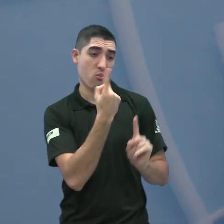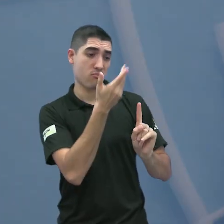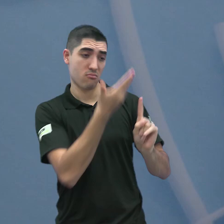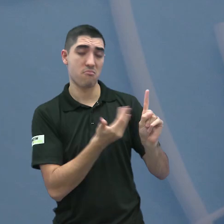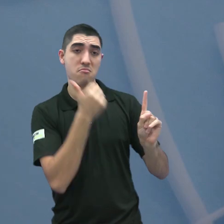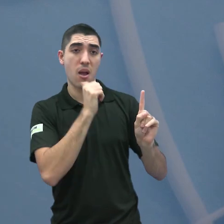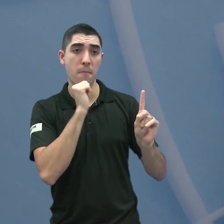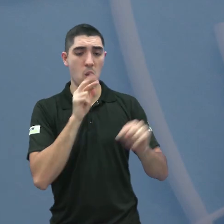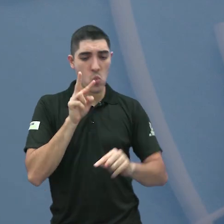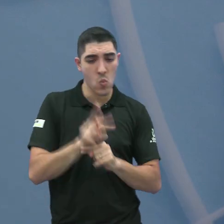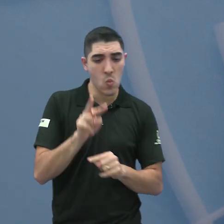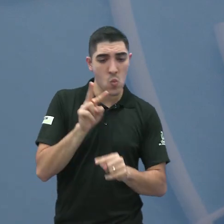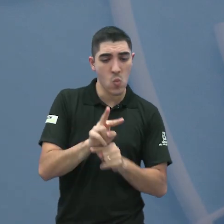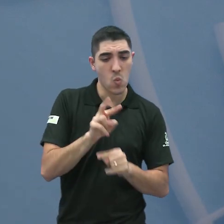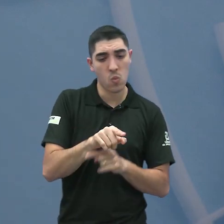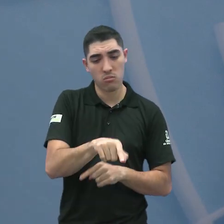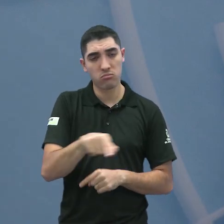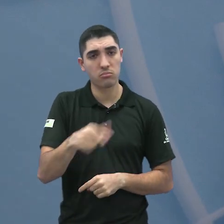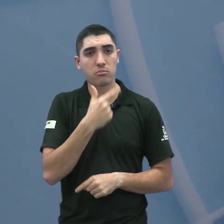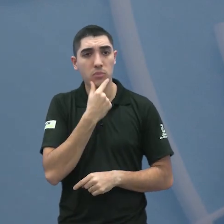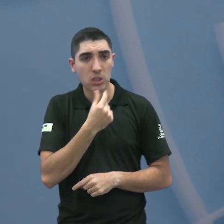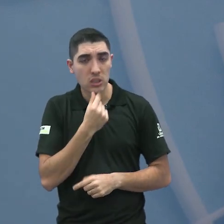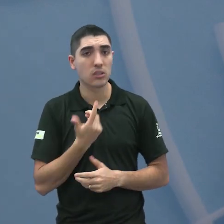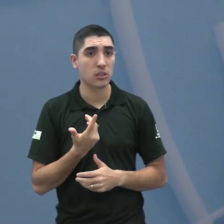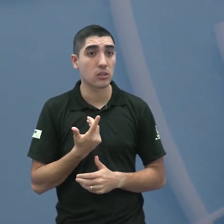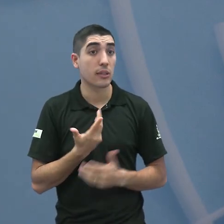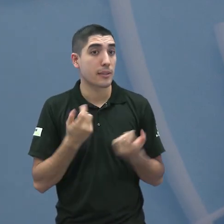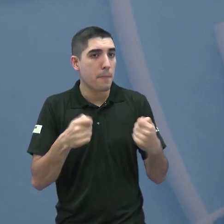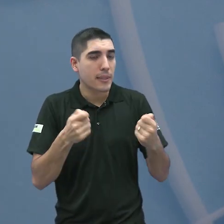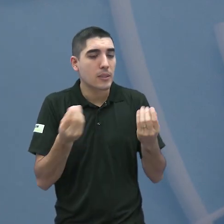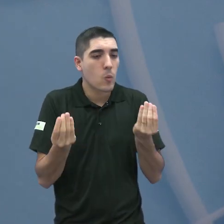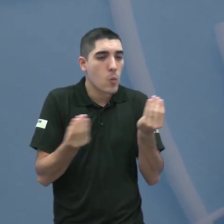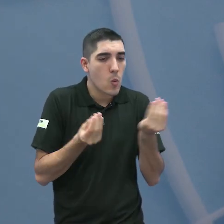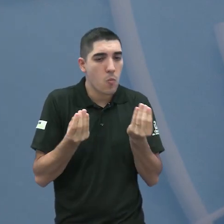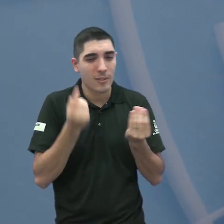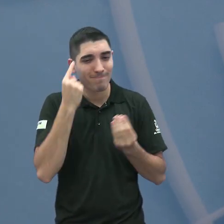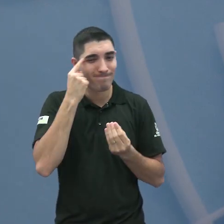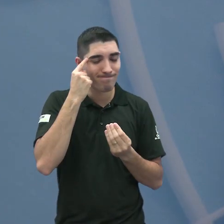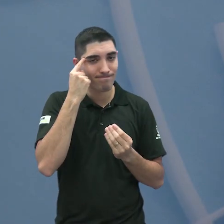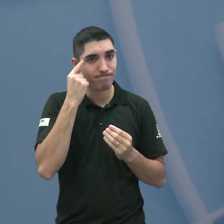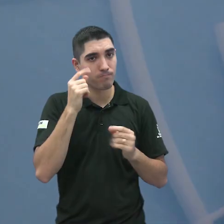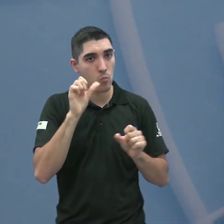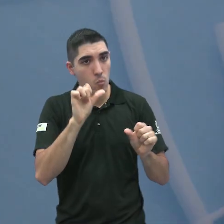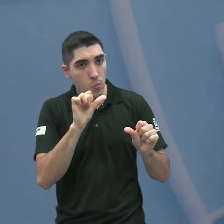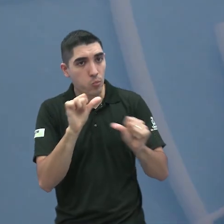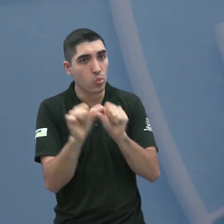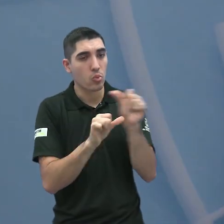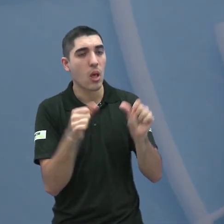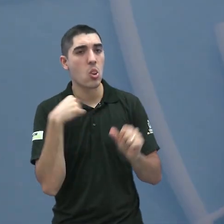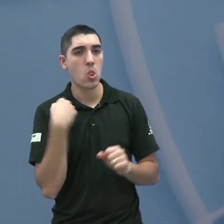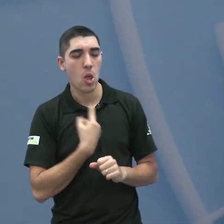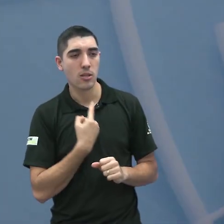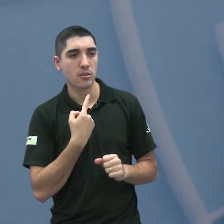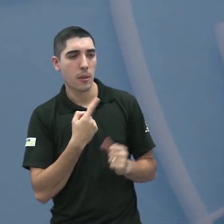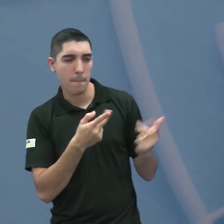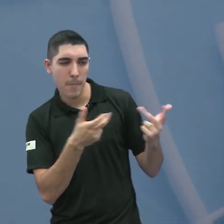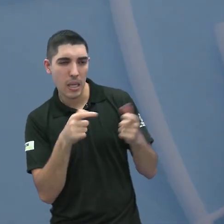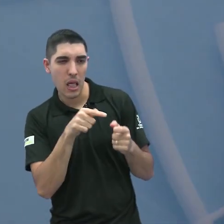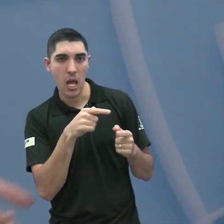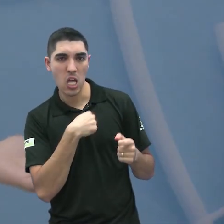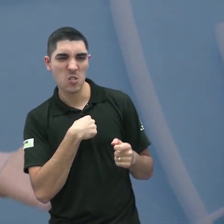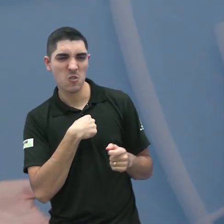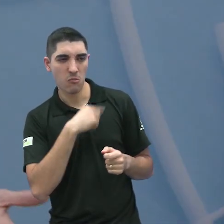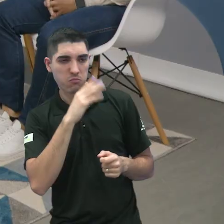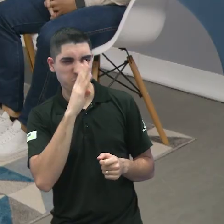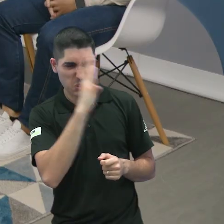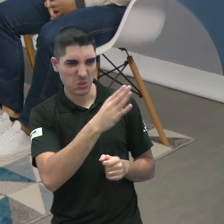ali cuidando daqueles meninos. E é preciso a gente repensar esse papel também, né? Esse julgamento